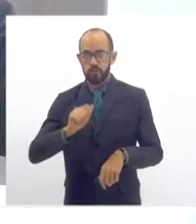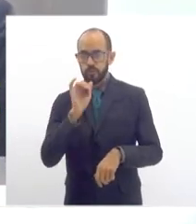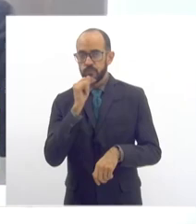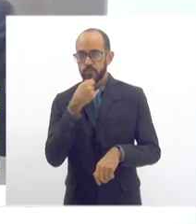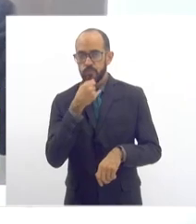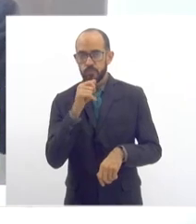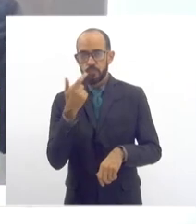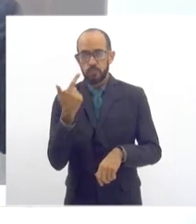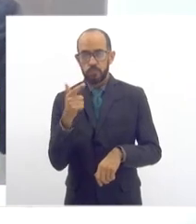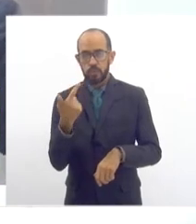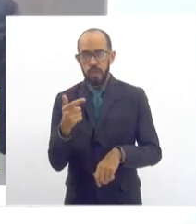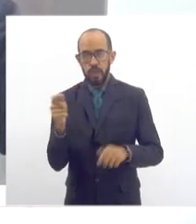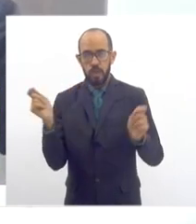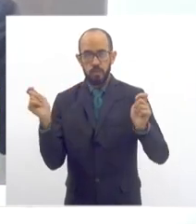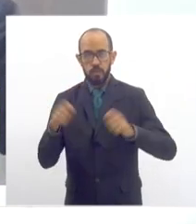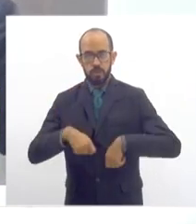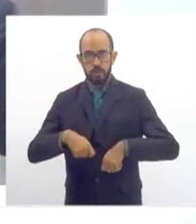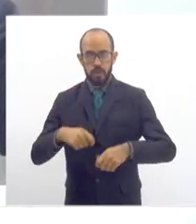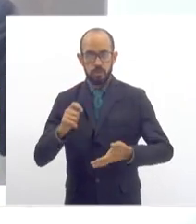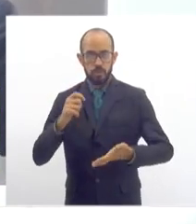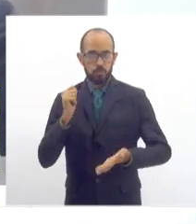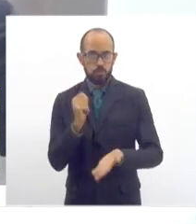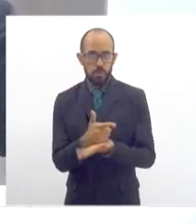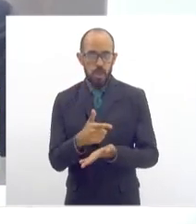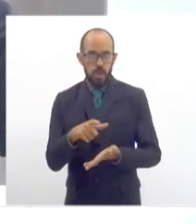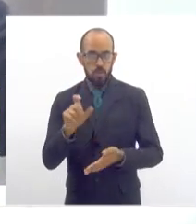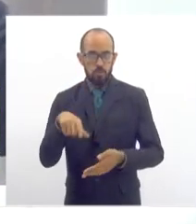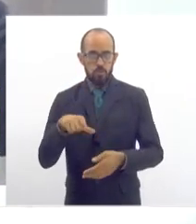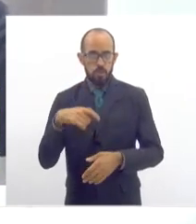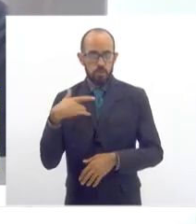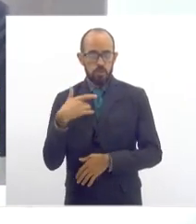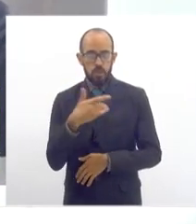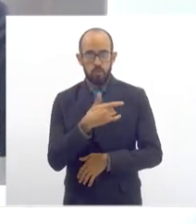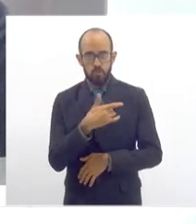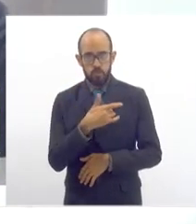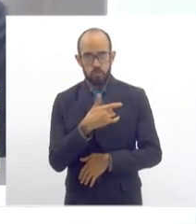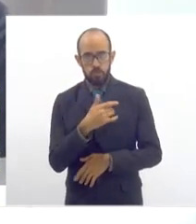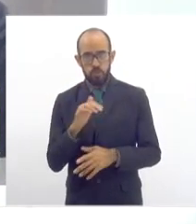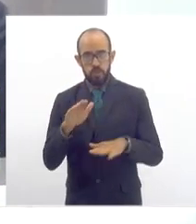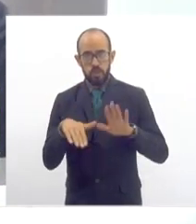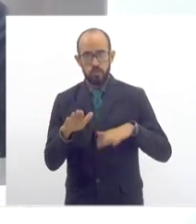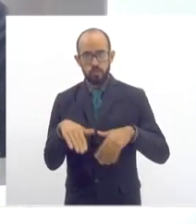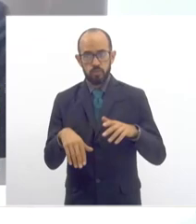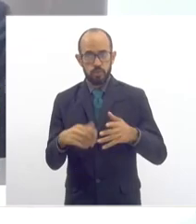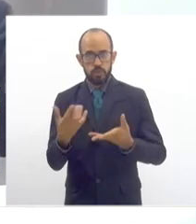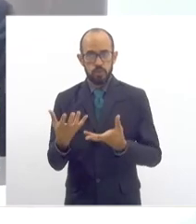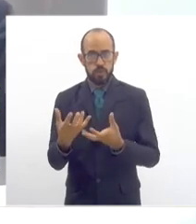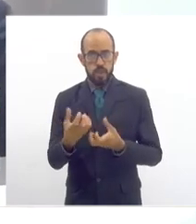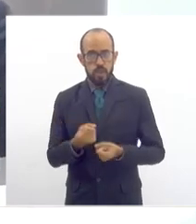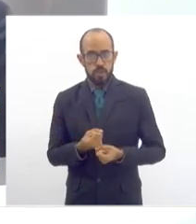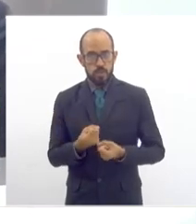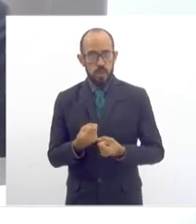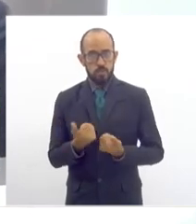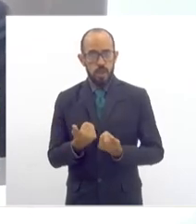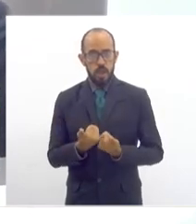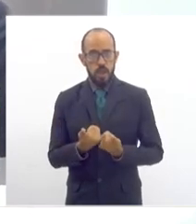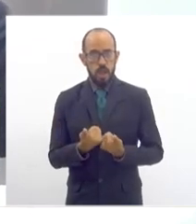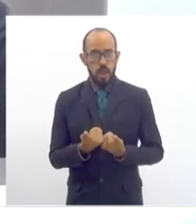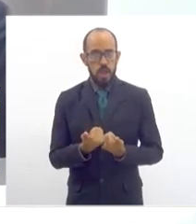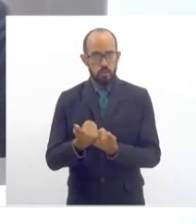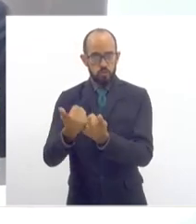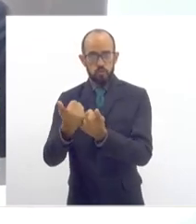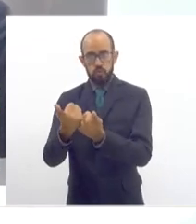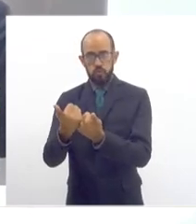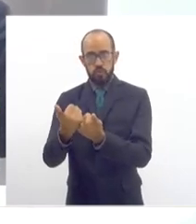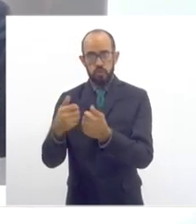não têm condições de arcar com o custo de um plano de saúde. E, por vezes, acabam recebendo ajuda de servidores, do